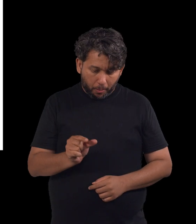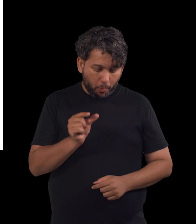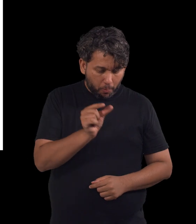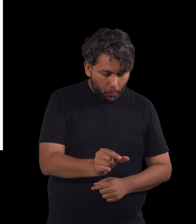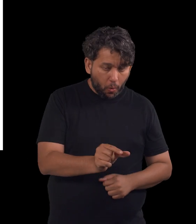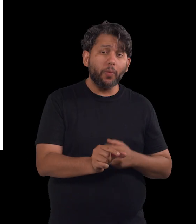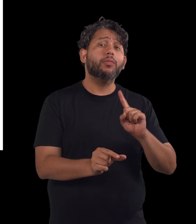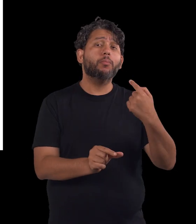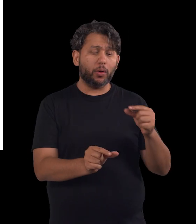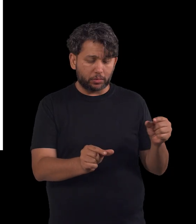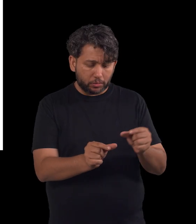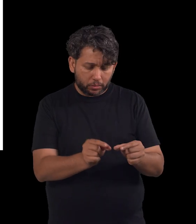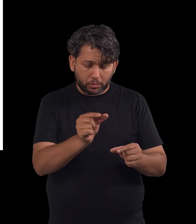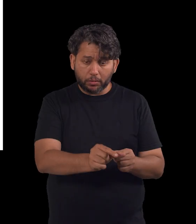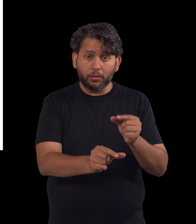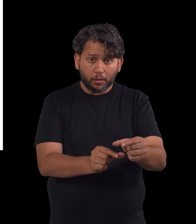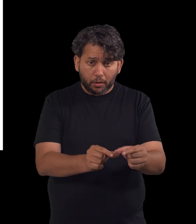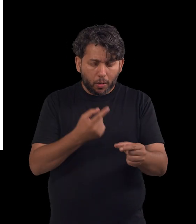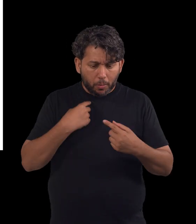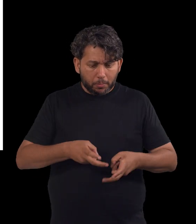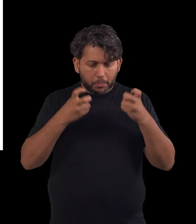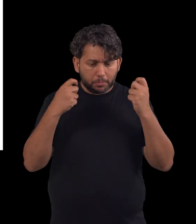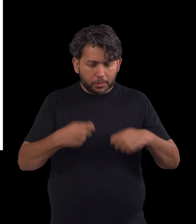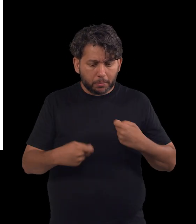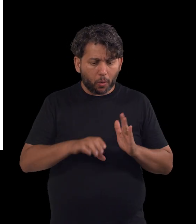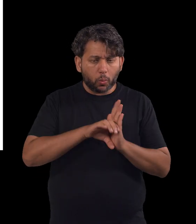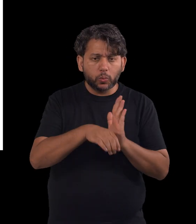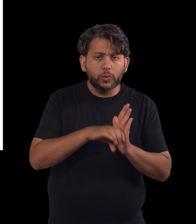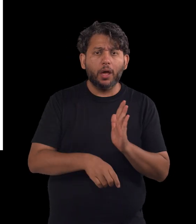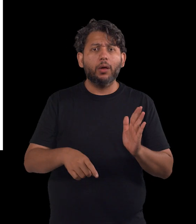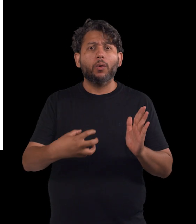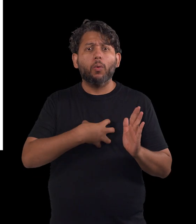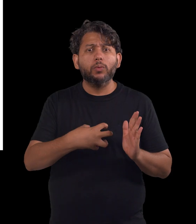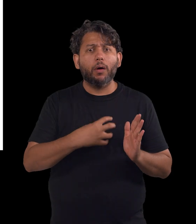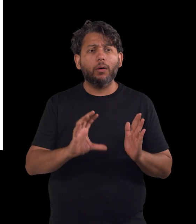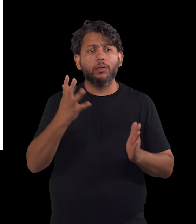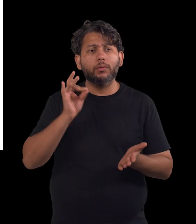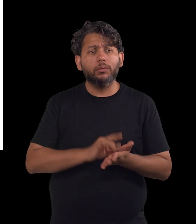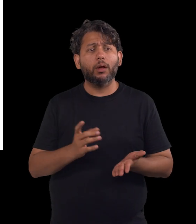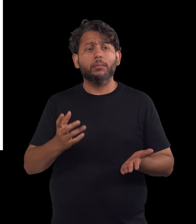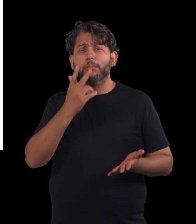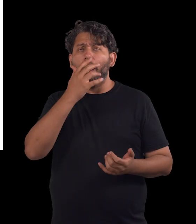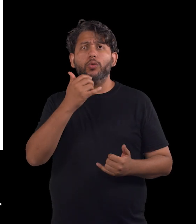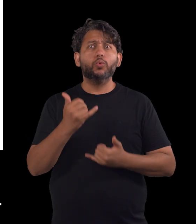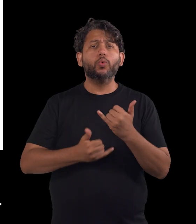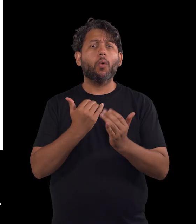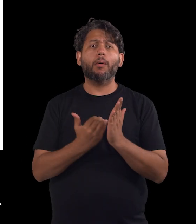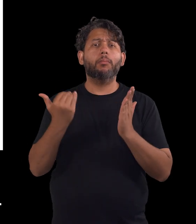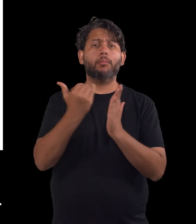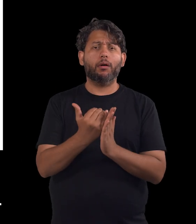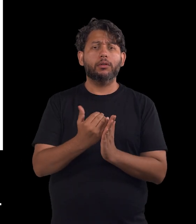correspondente para dar sequência ao dominó, as crianças são levadas a reconhecer conceitos e situações